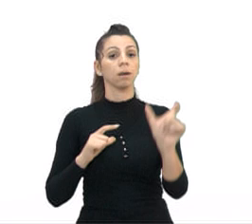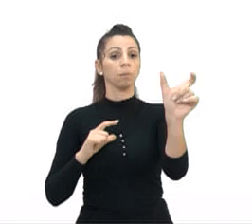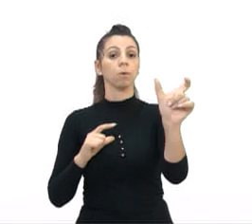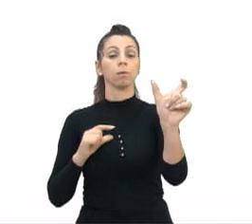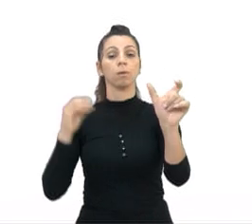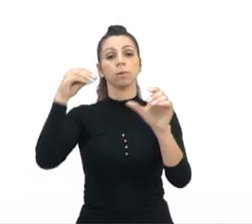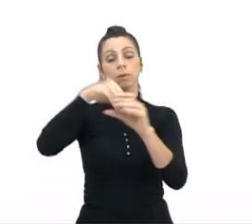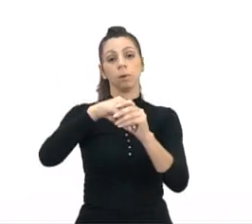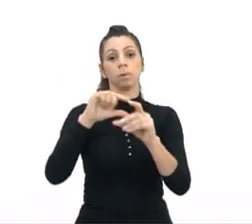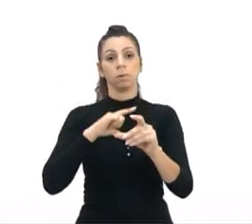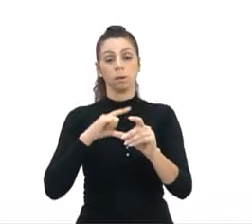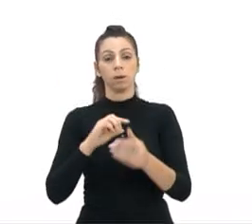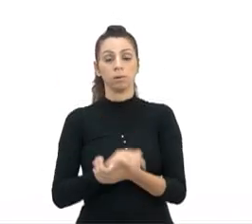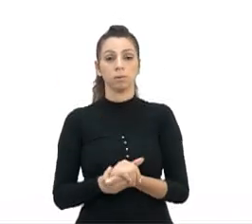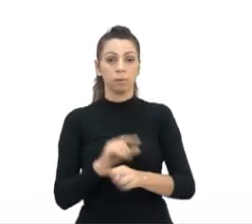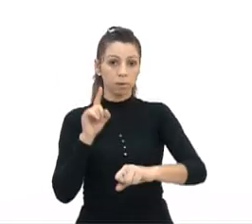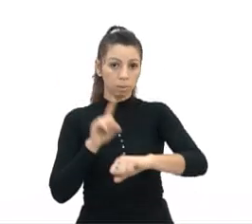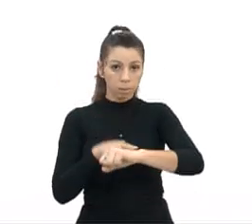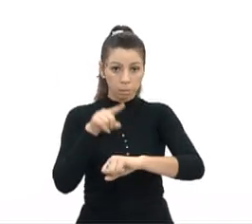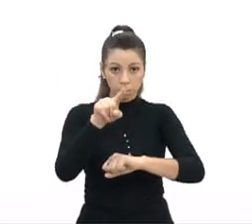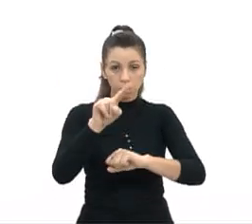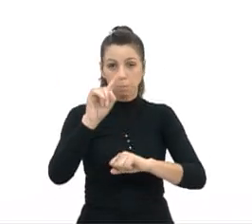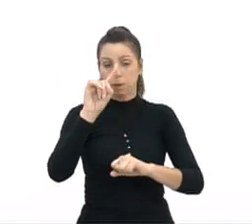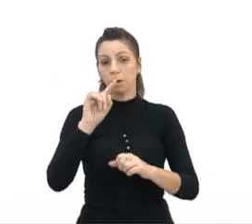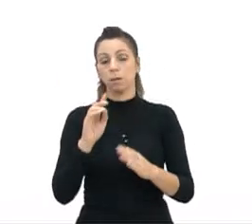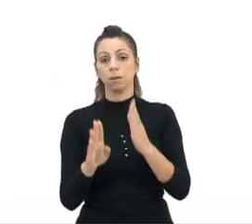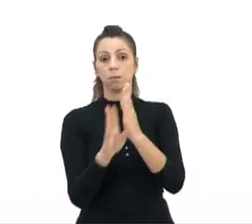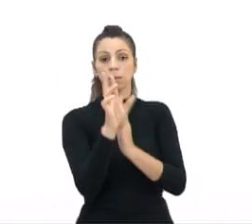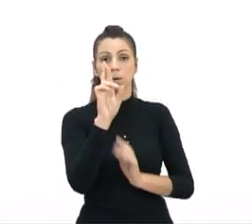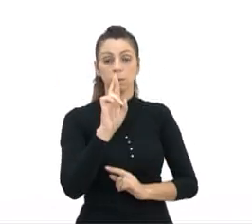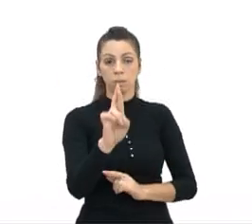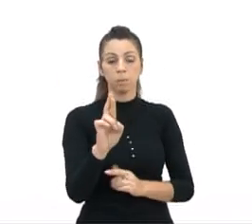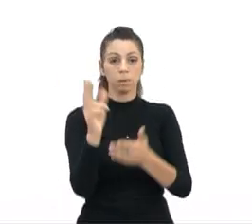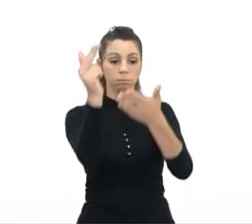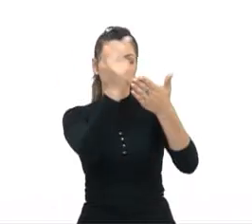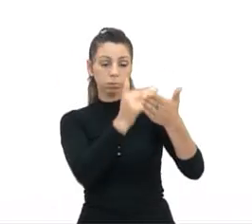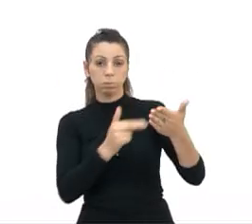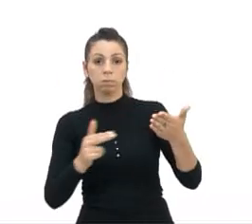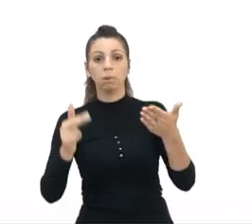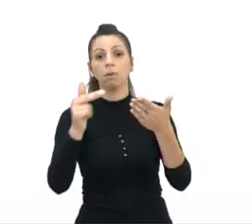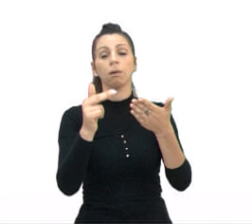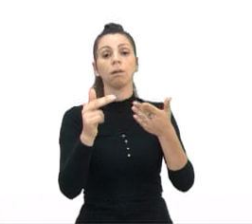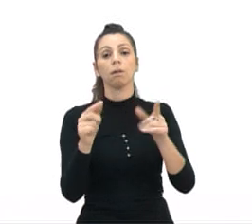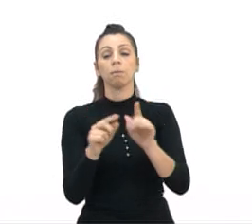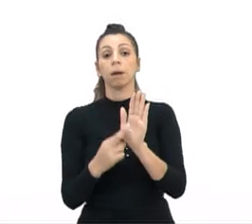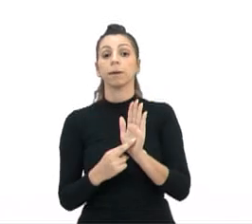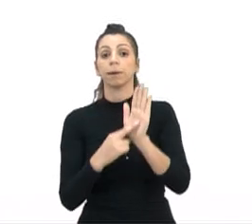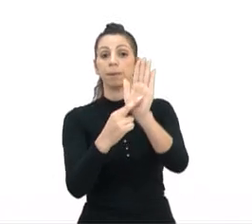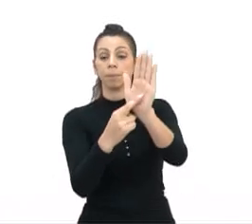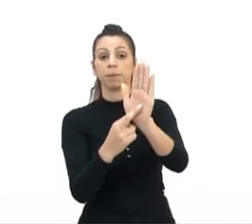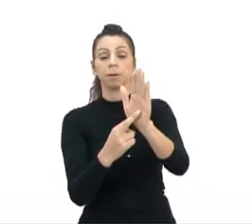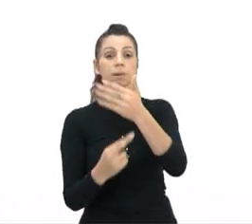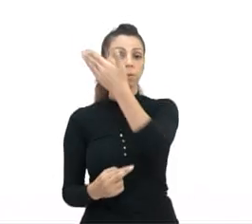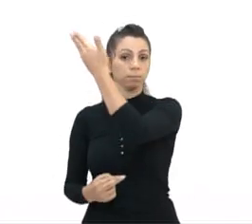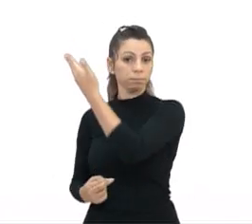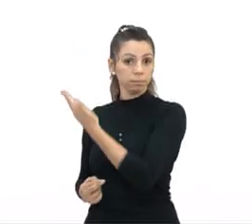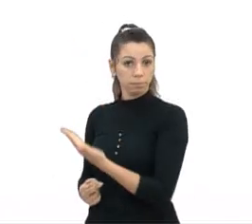abaixo. Certo? Então eu vou te dar um tempinho para resolver esse exercício, fazer os desenhos lá para representar essas